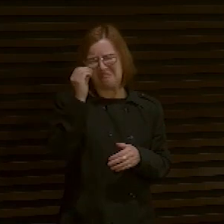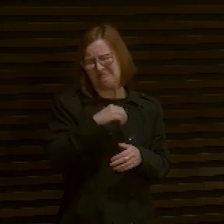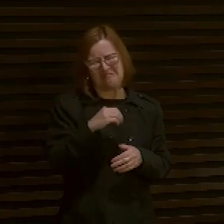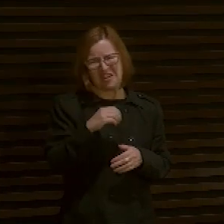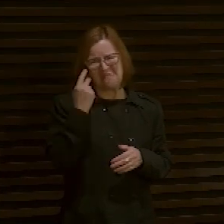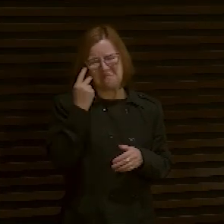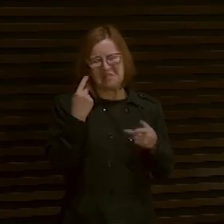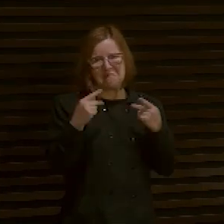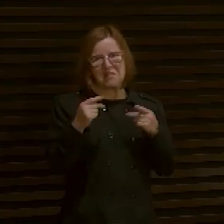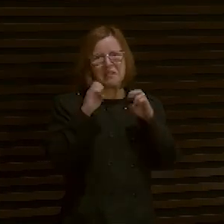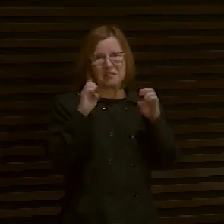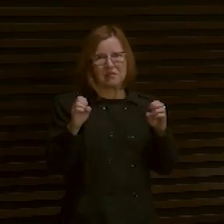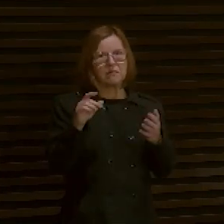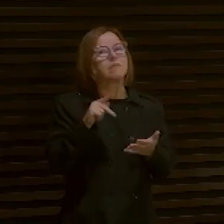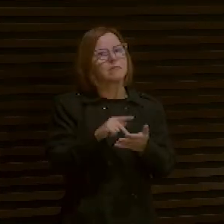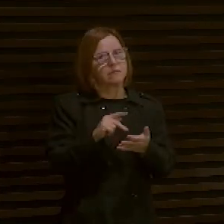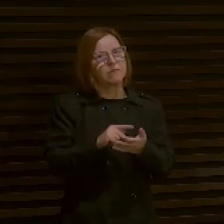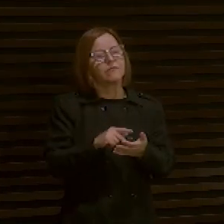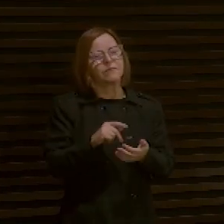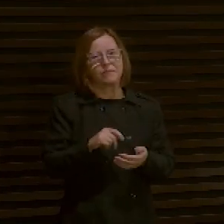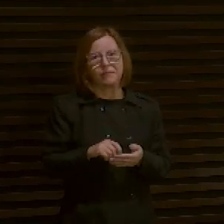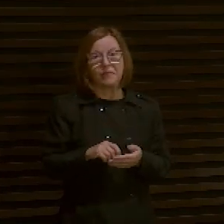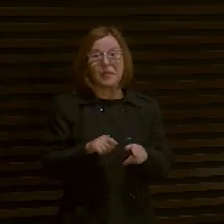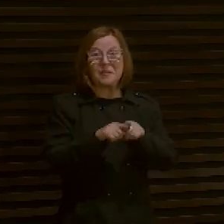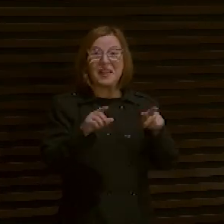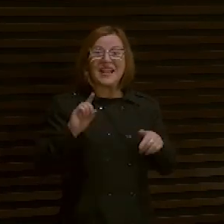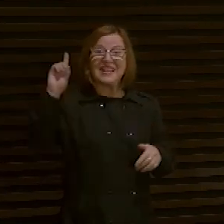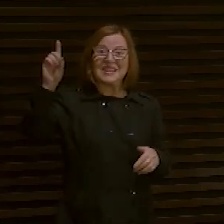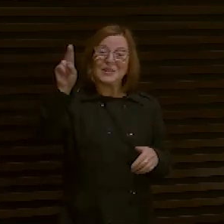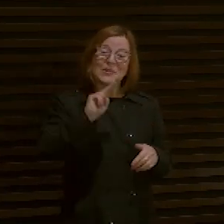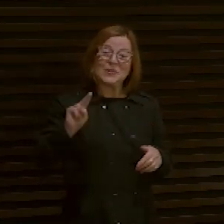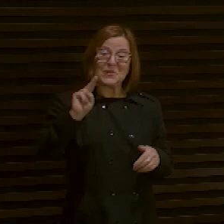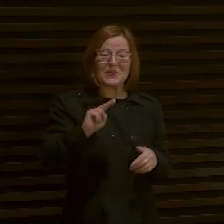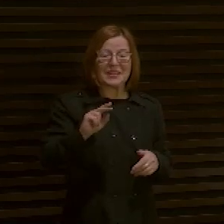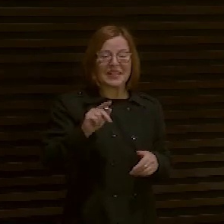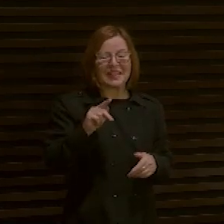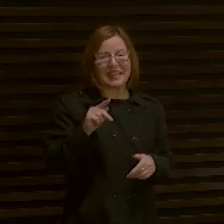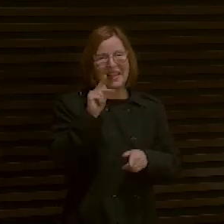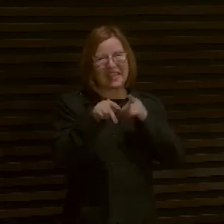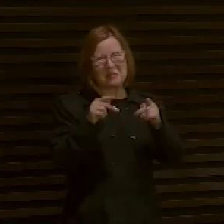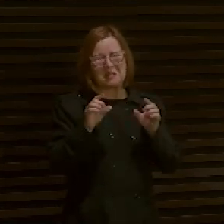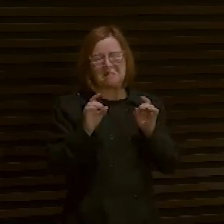E de fato nós somos. Mas Deus usa os incapacitados, os